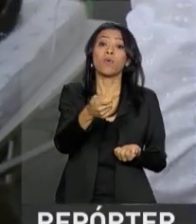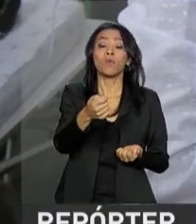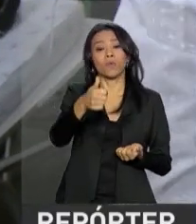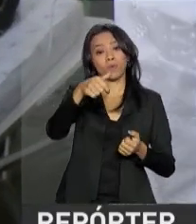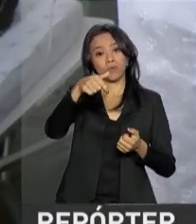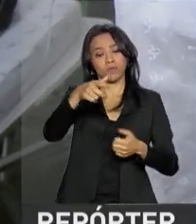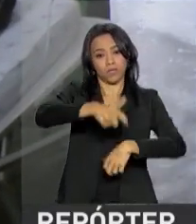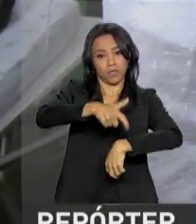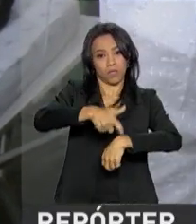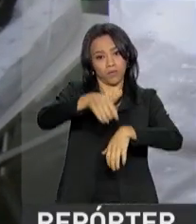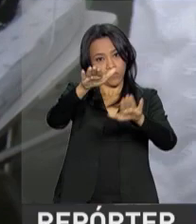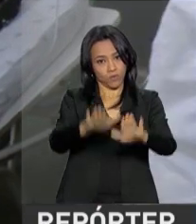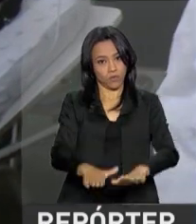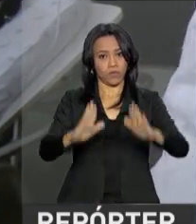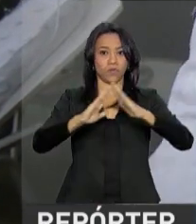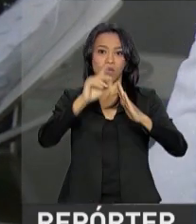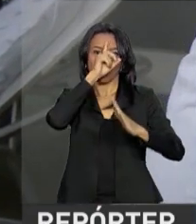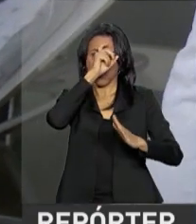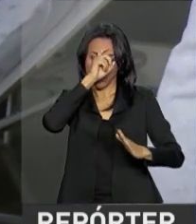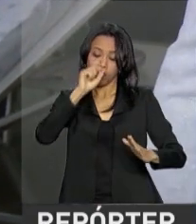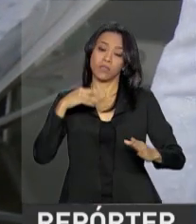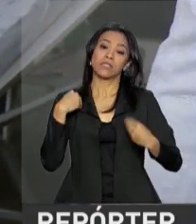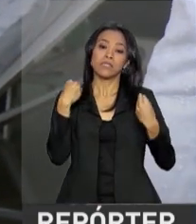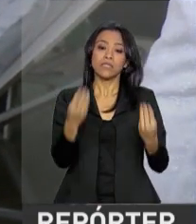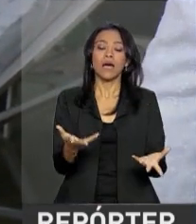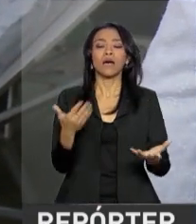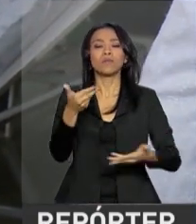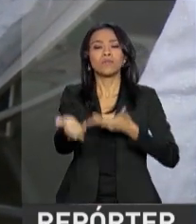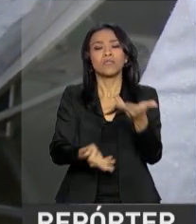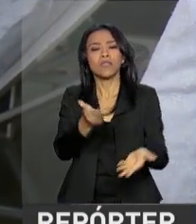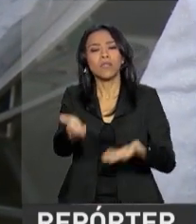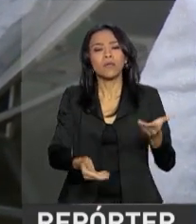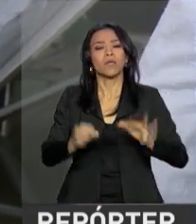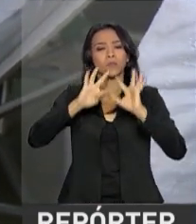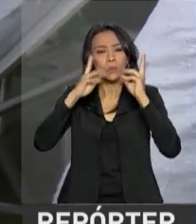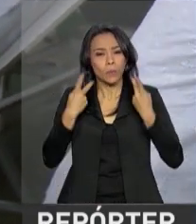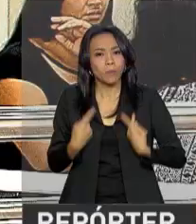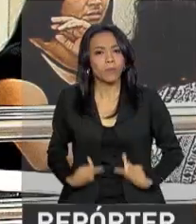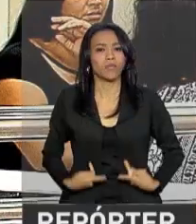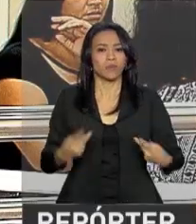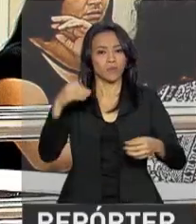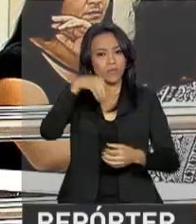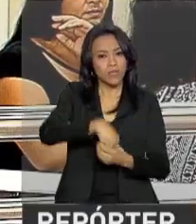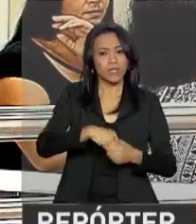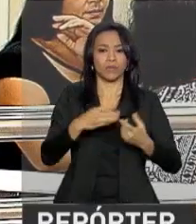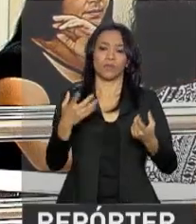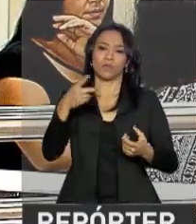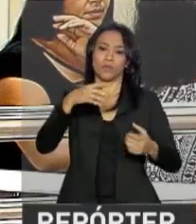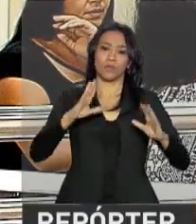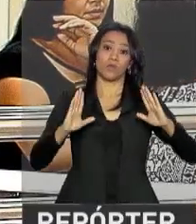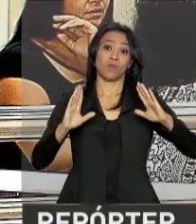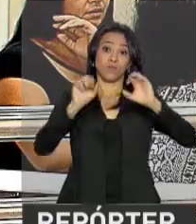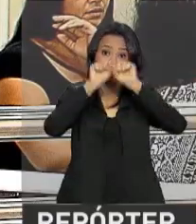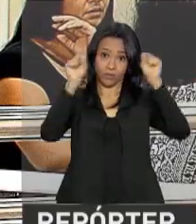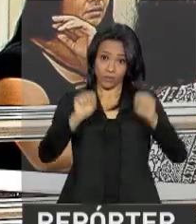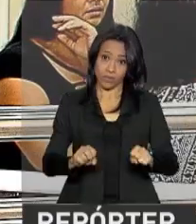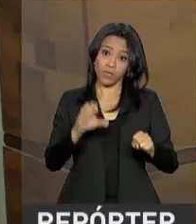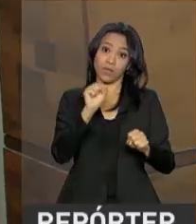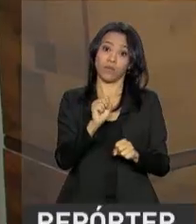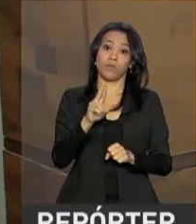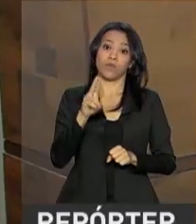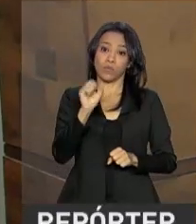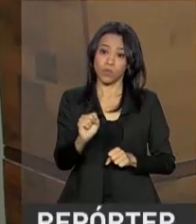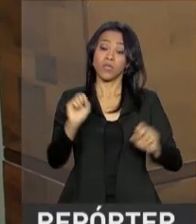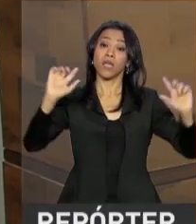sistema de gestão assegura o tratamento humanizado de excelência do setor de saúde eliminando assim as superlotações